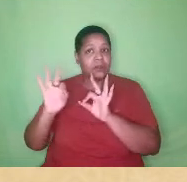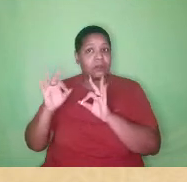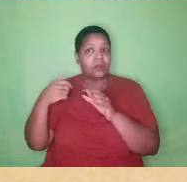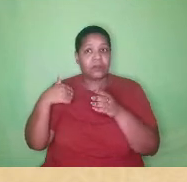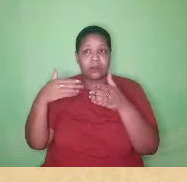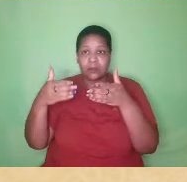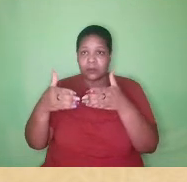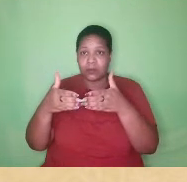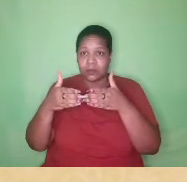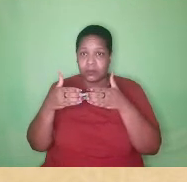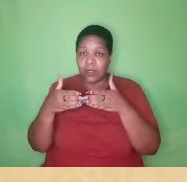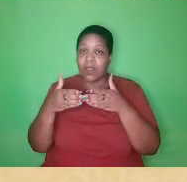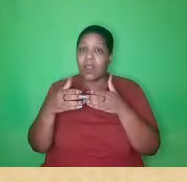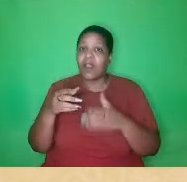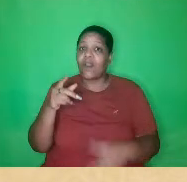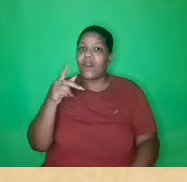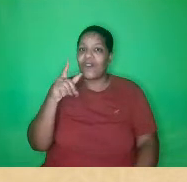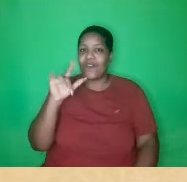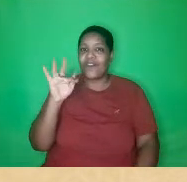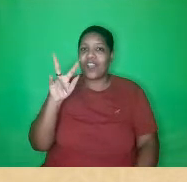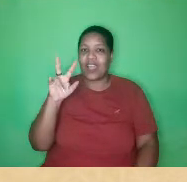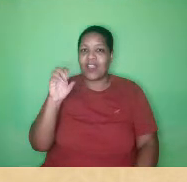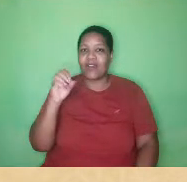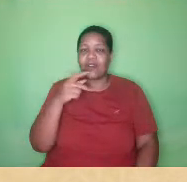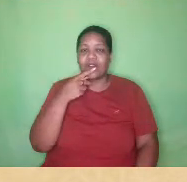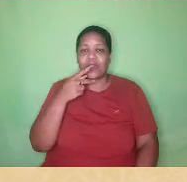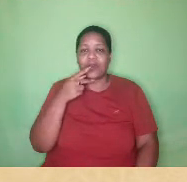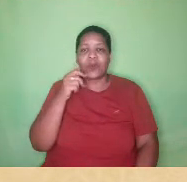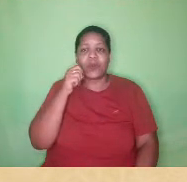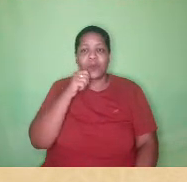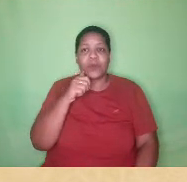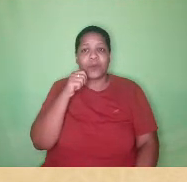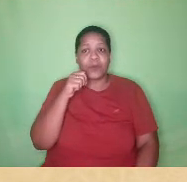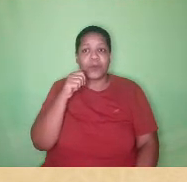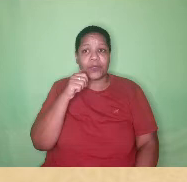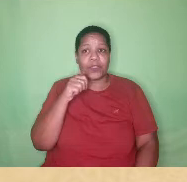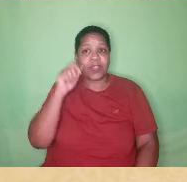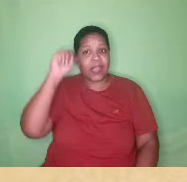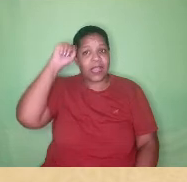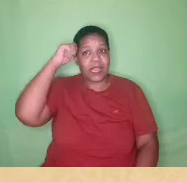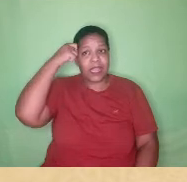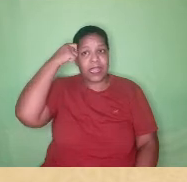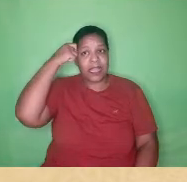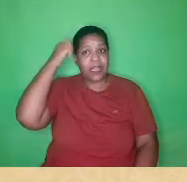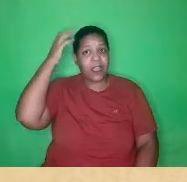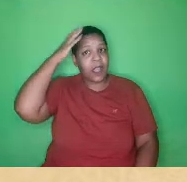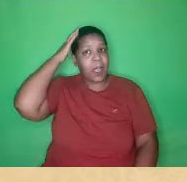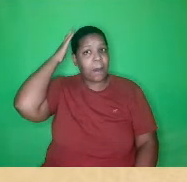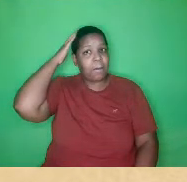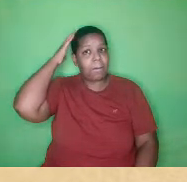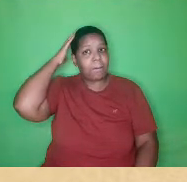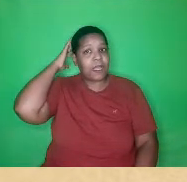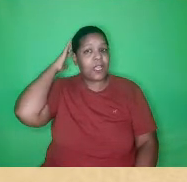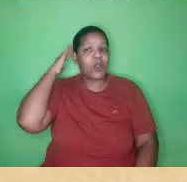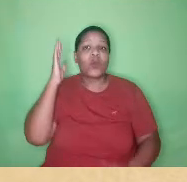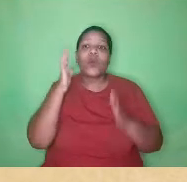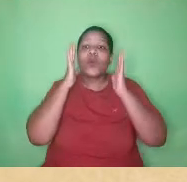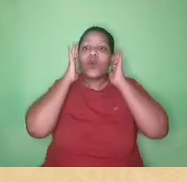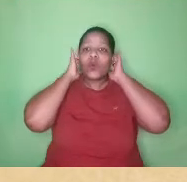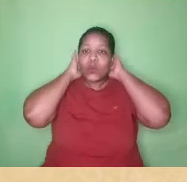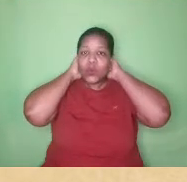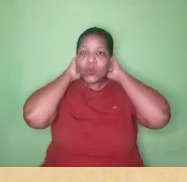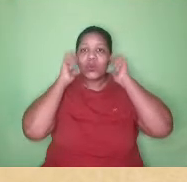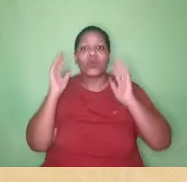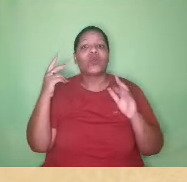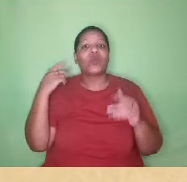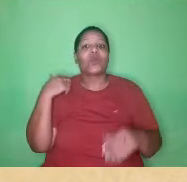Flávio também fazê-la. Eu sou uma mulher negra, de cabelos crespos, curtos,